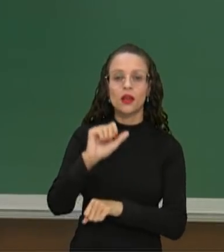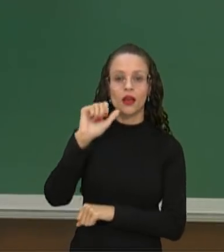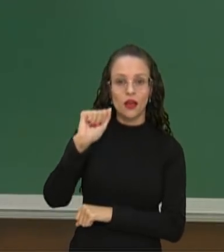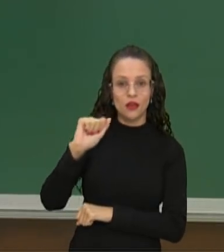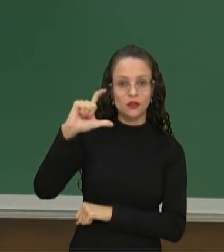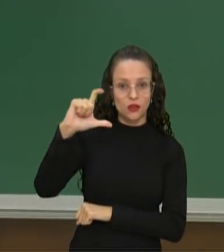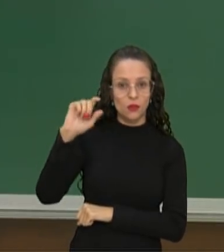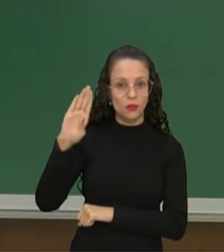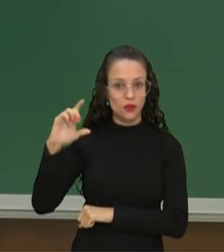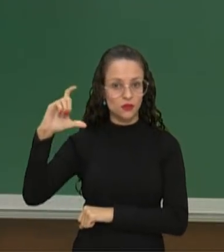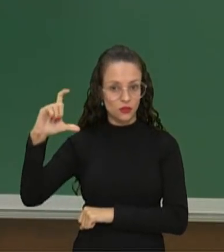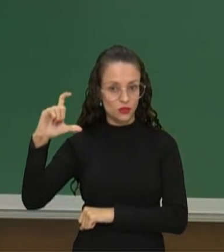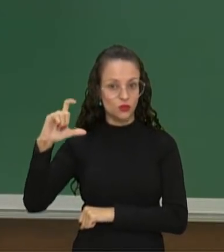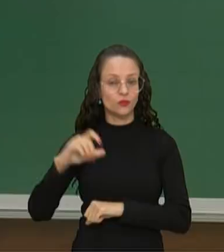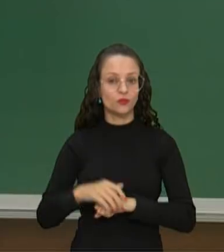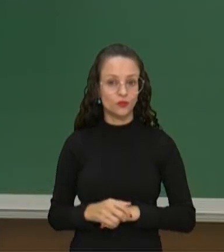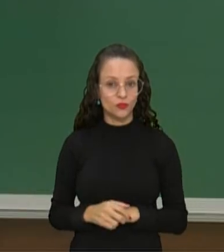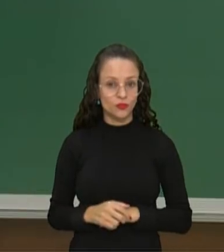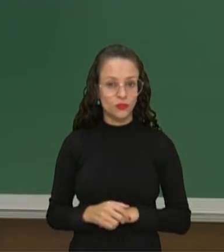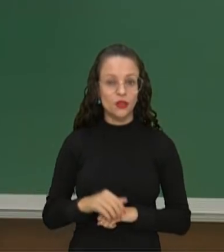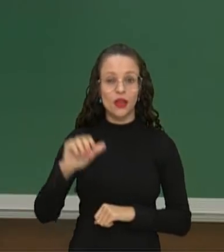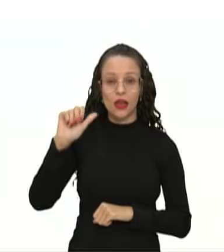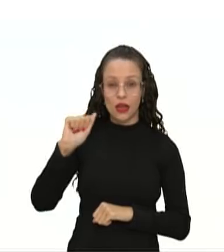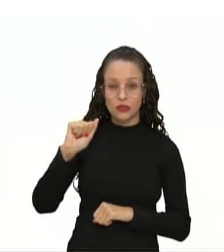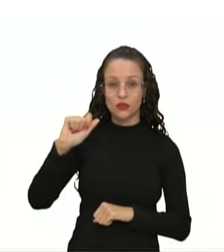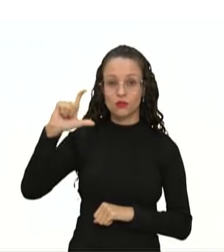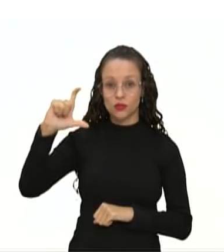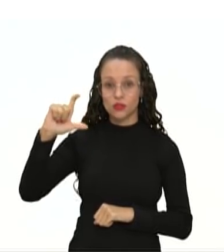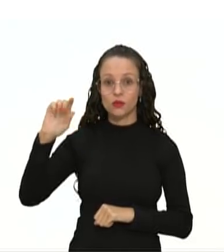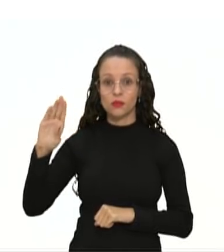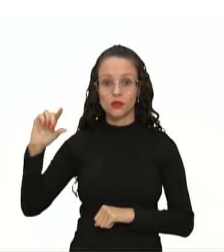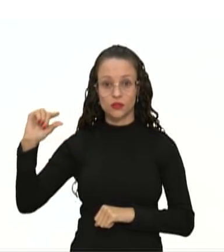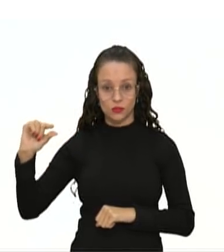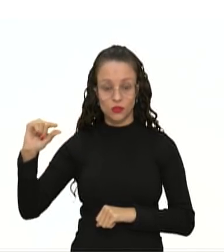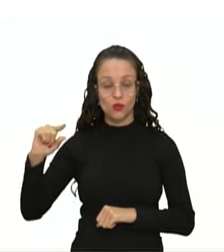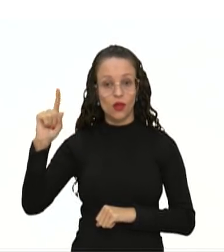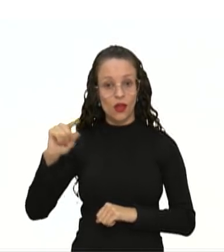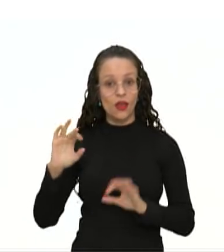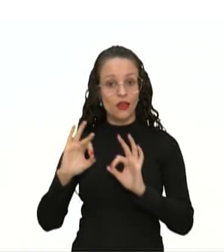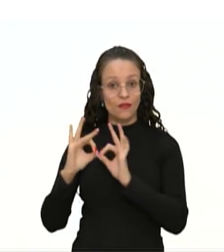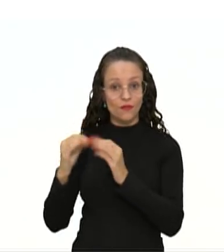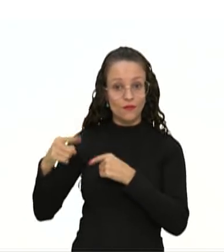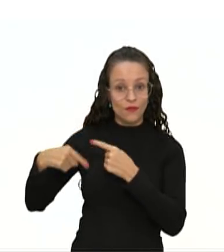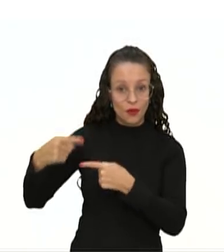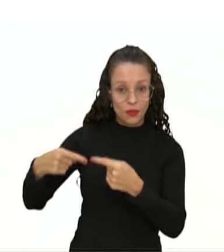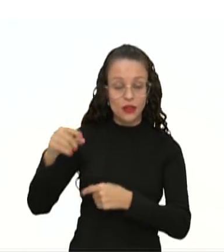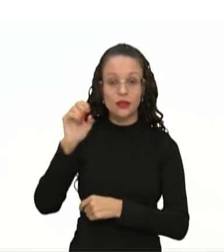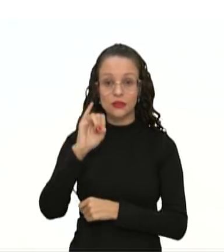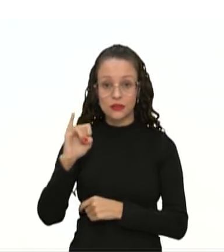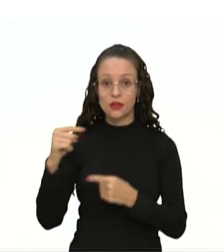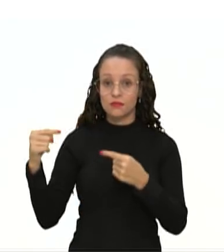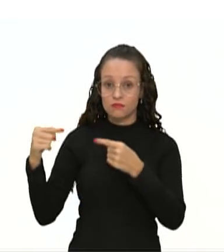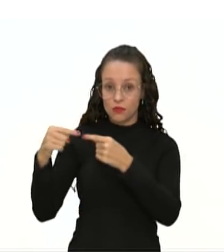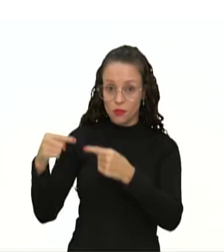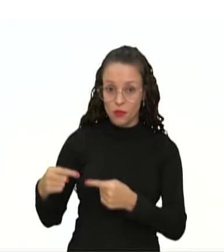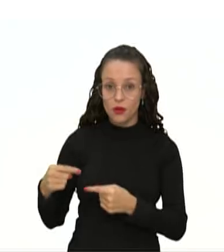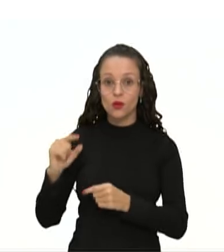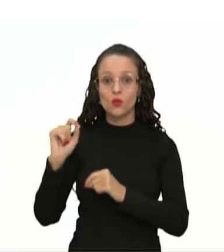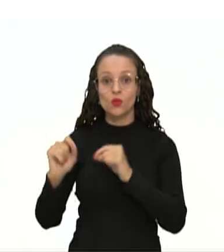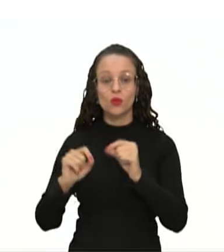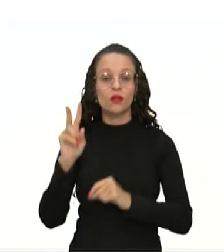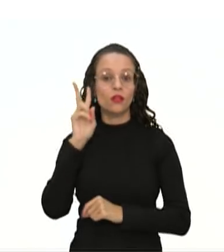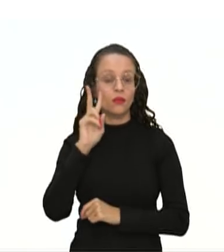azão, bezão, azinho, bezinho. Azão, bezão é o parental, certo? Se é o parental, então a gente tem